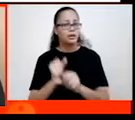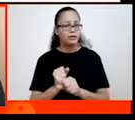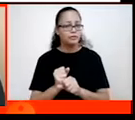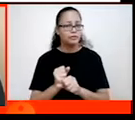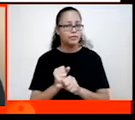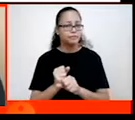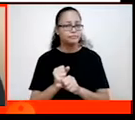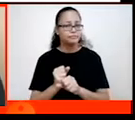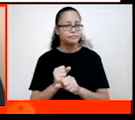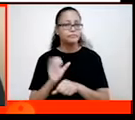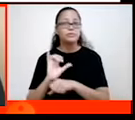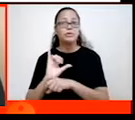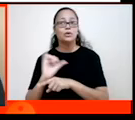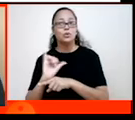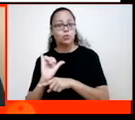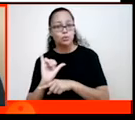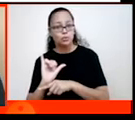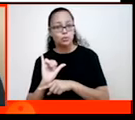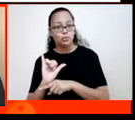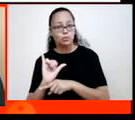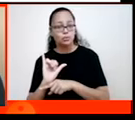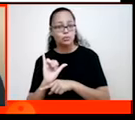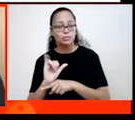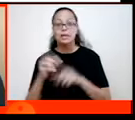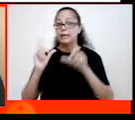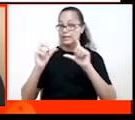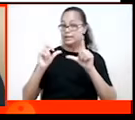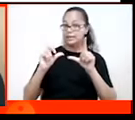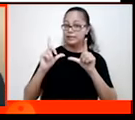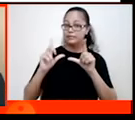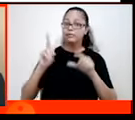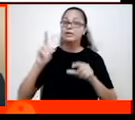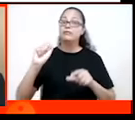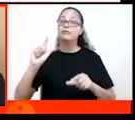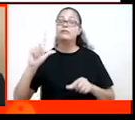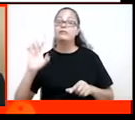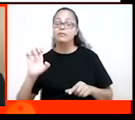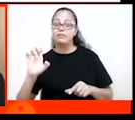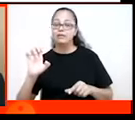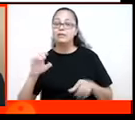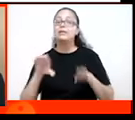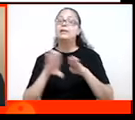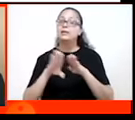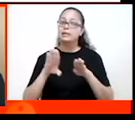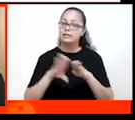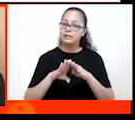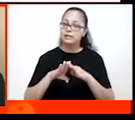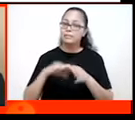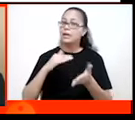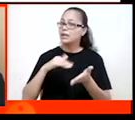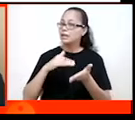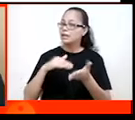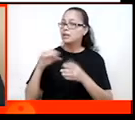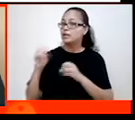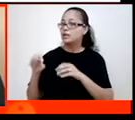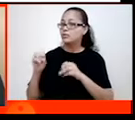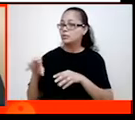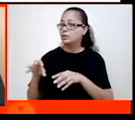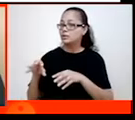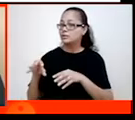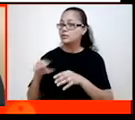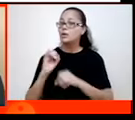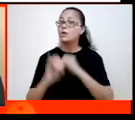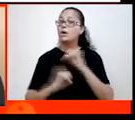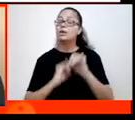no YouTube, esse vídeo está no YouTube, no canal do Ceforp ou da TV Vale, tá? E também lá na plataforma da Secretaria da Educação, vocês podem acessar a